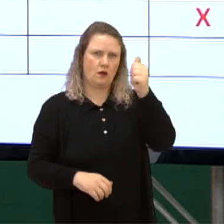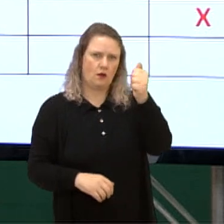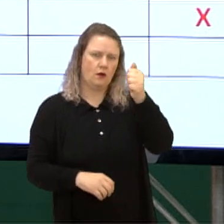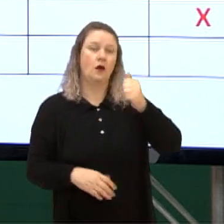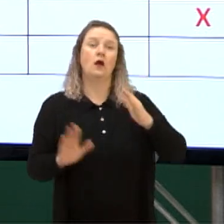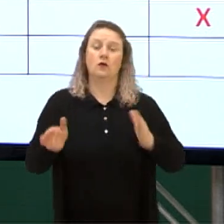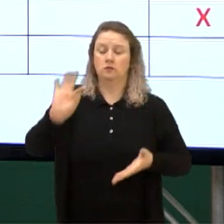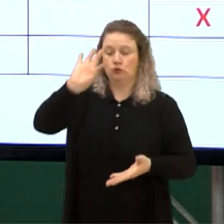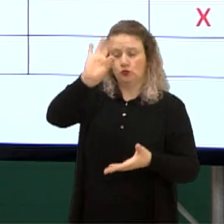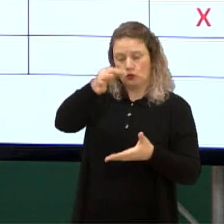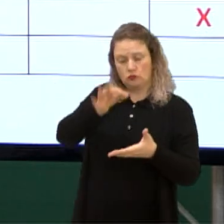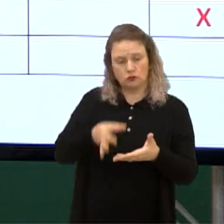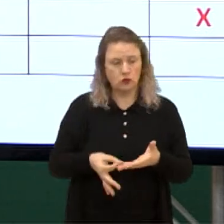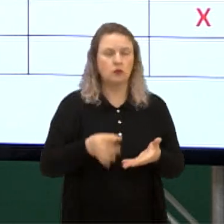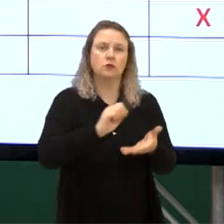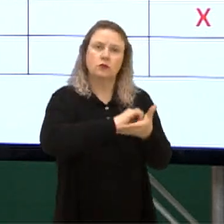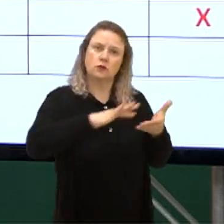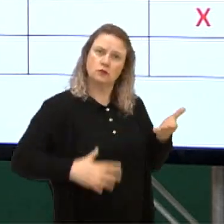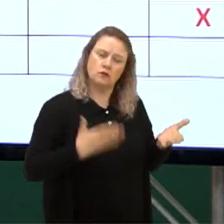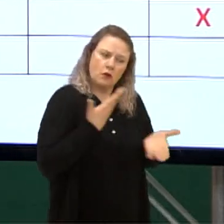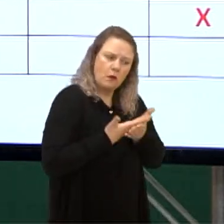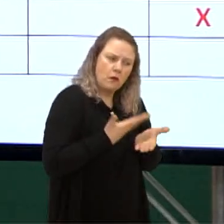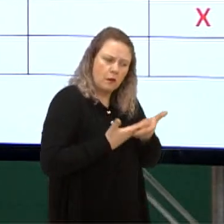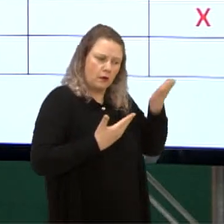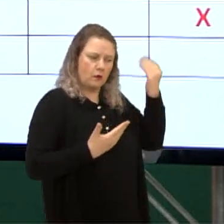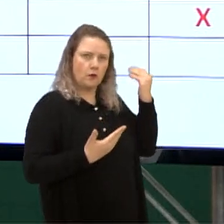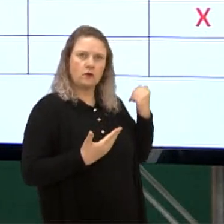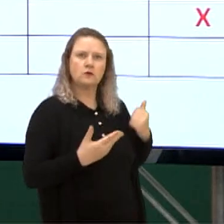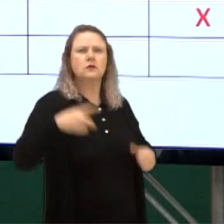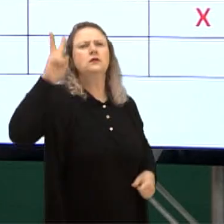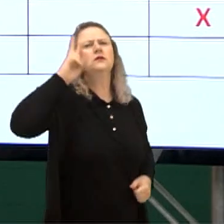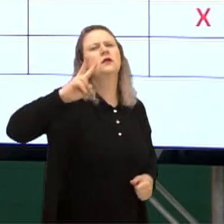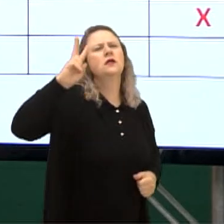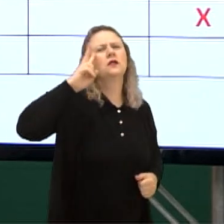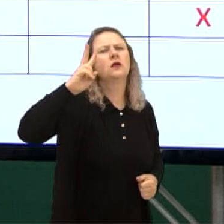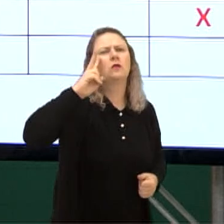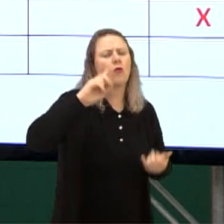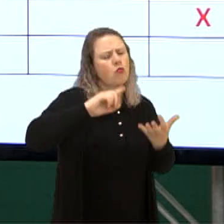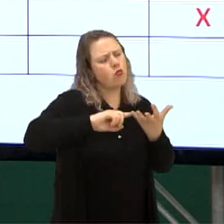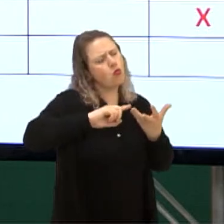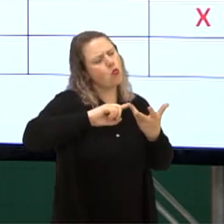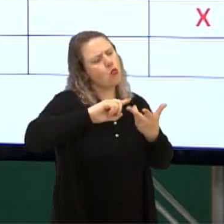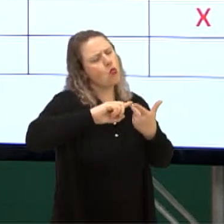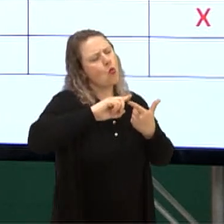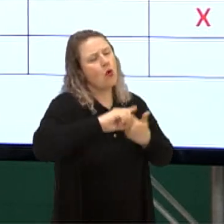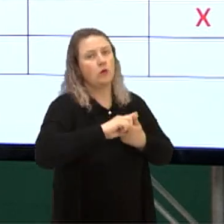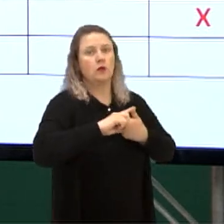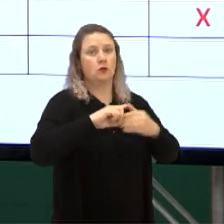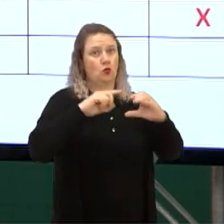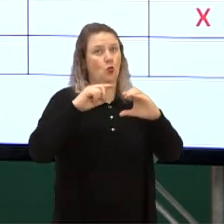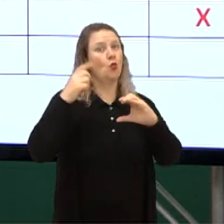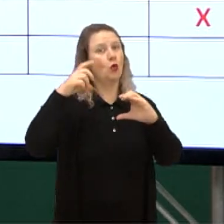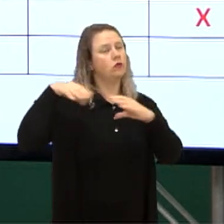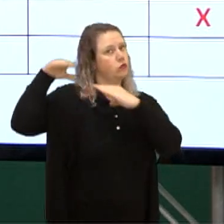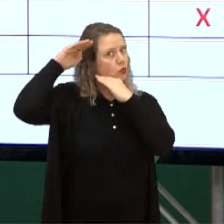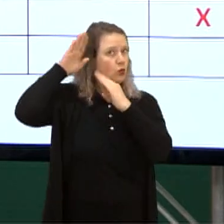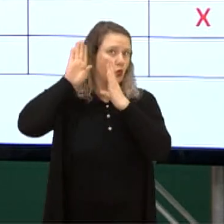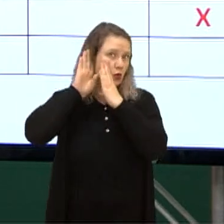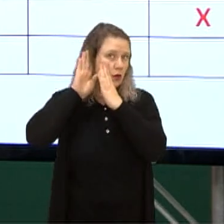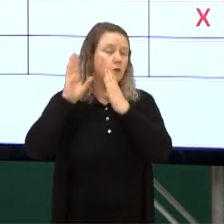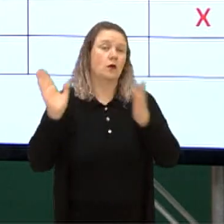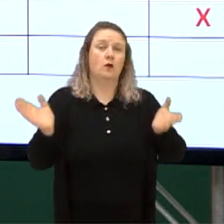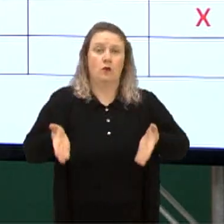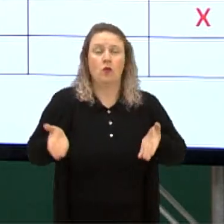nosso exercício, da nossa atividade da aula passada e relembramos o que a gente estudou. Hoje, nós vamos ver essas